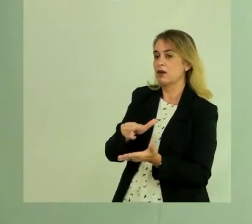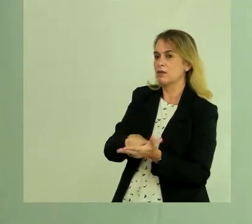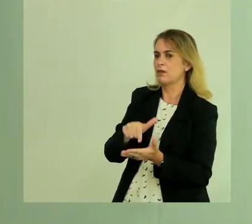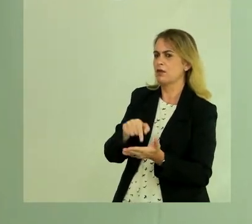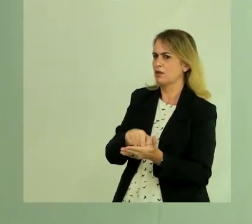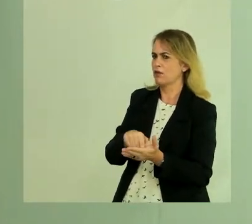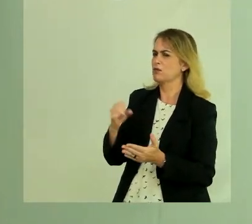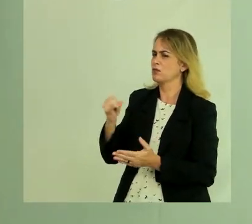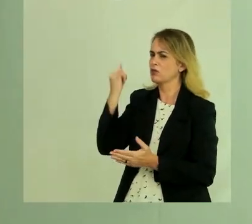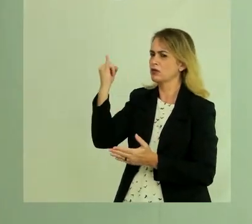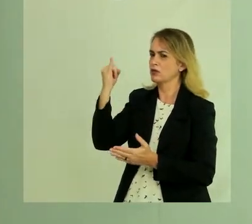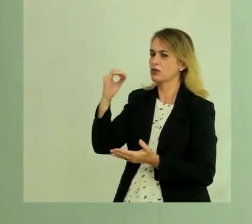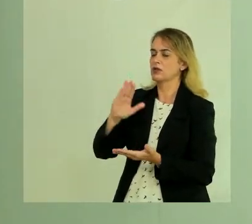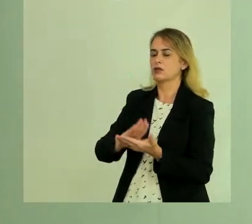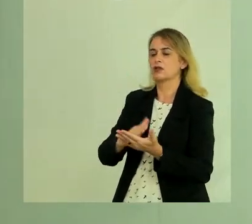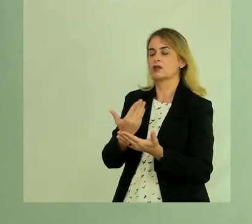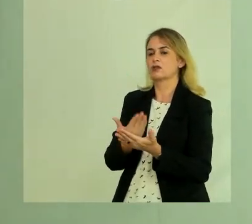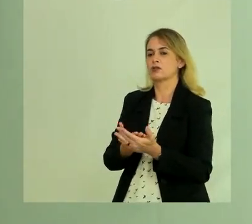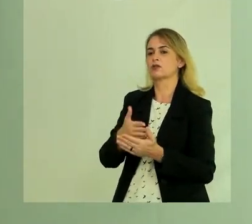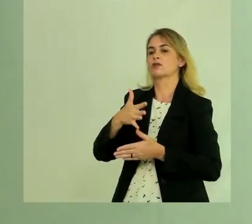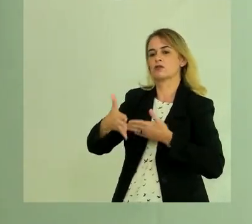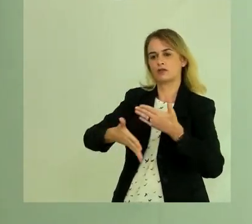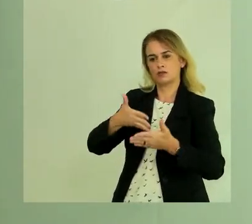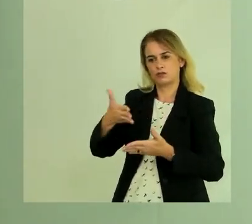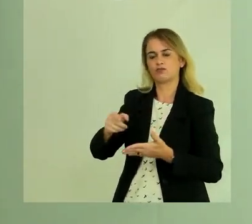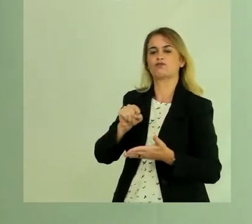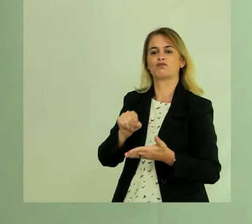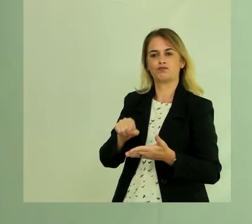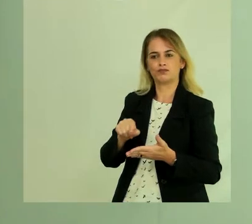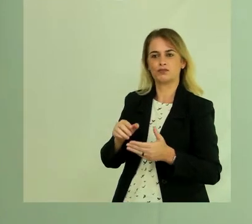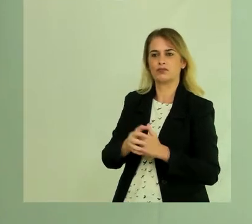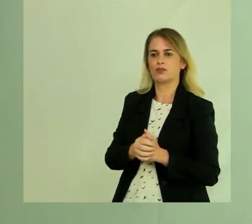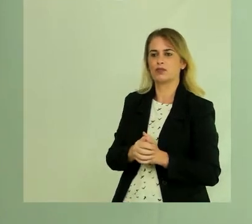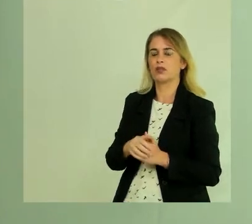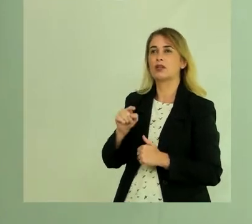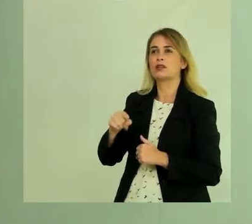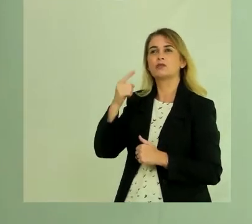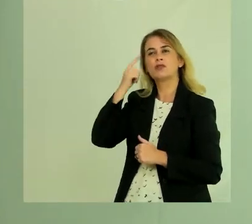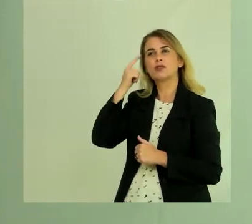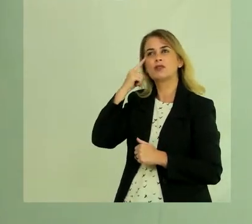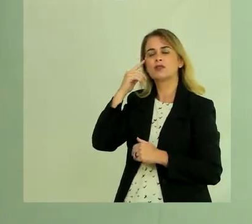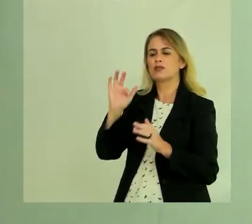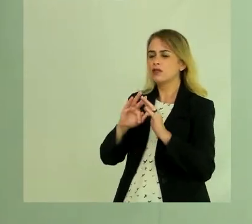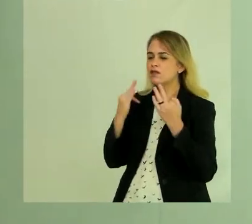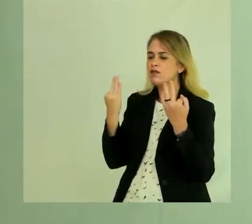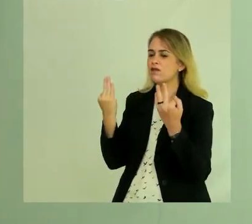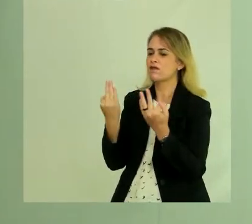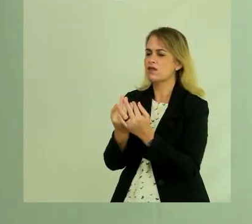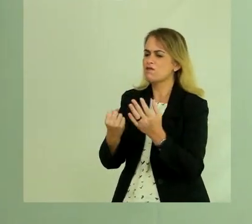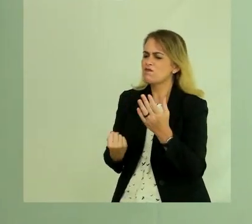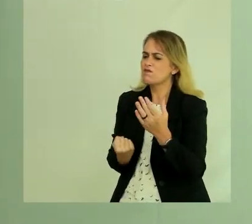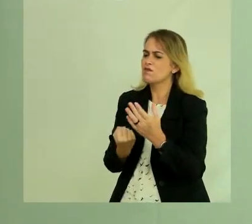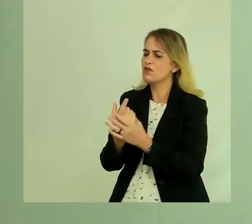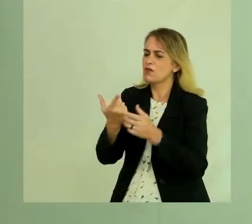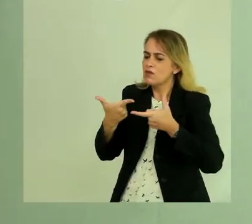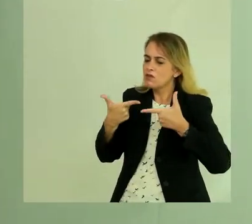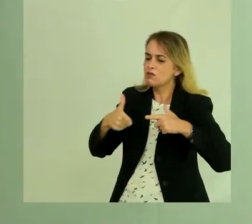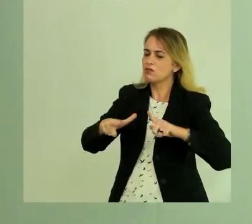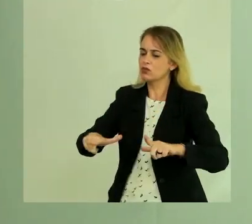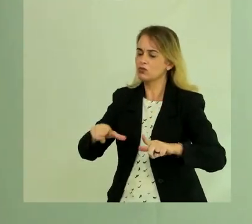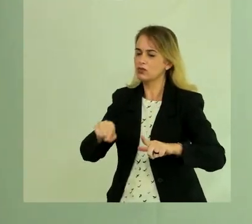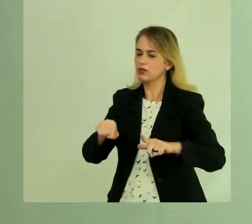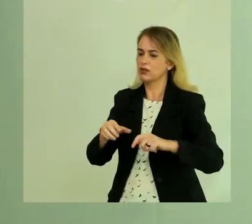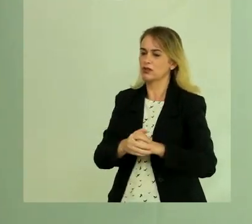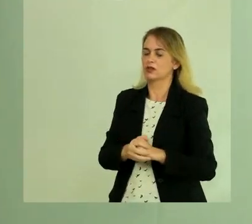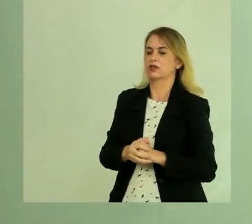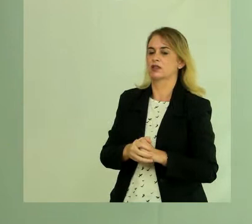escola. Esse profissional intérprete ele precisa estar na escola. E muitas das vezes a família ela tem que lutar na justiça, entrar